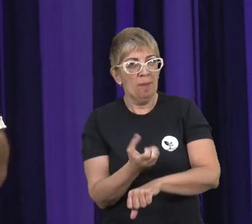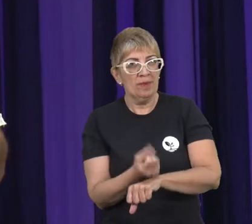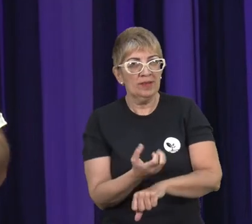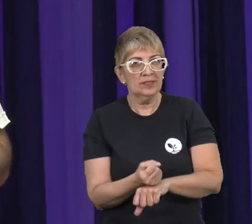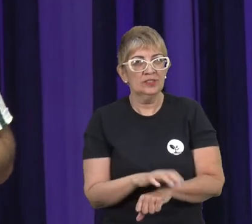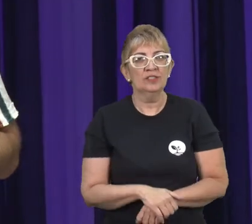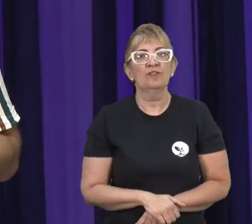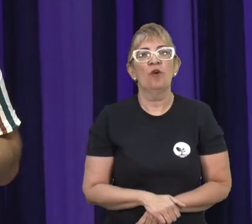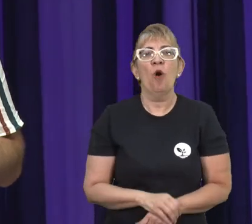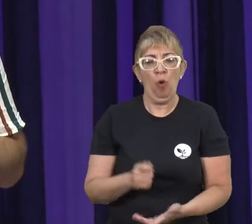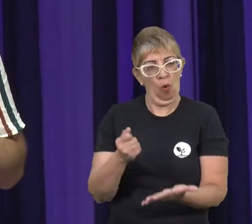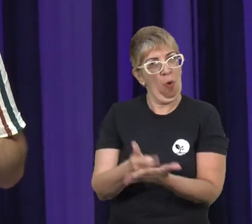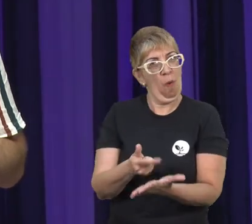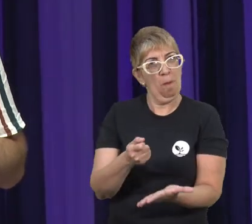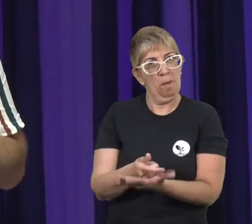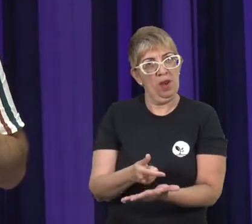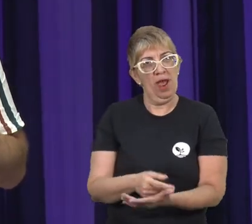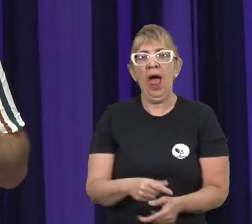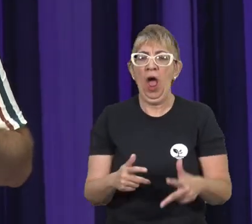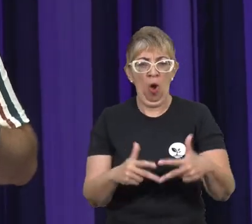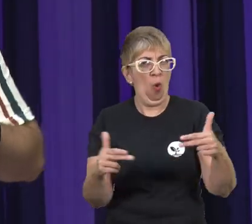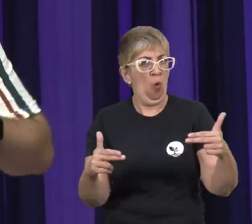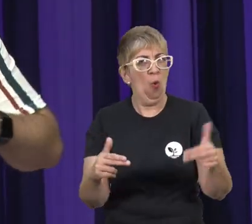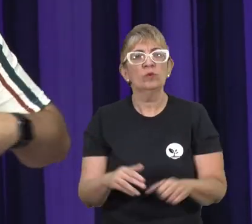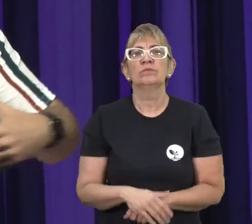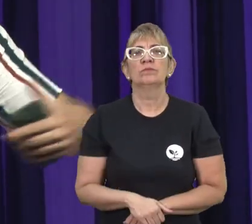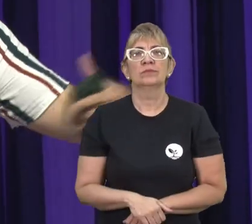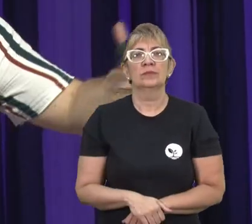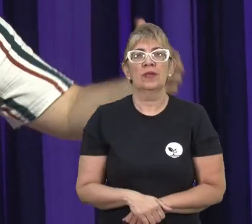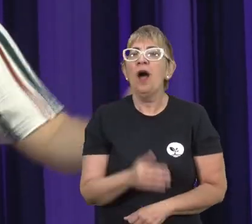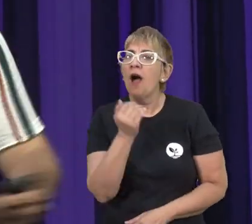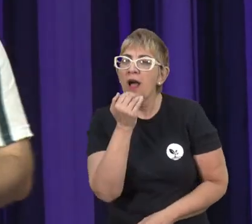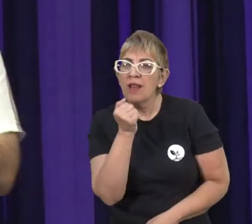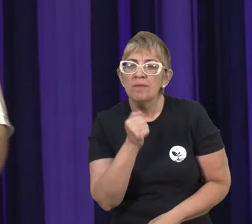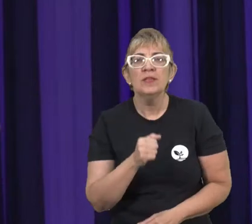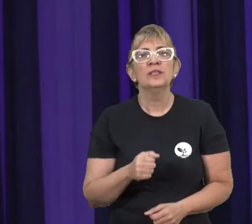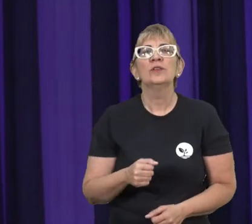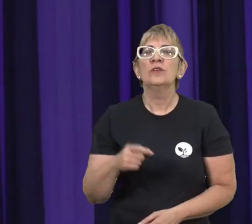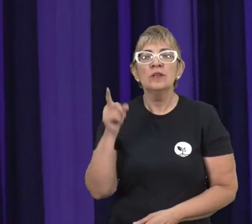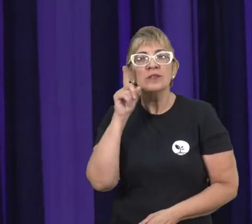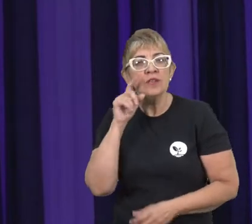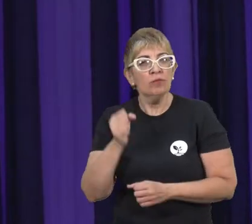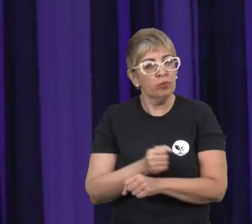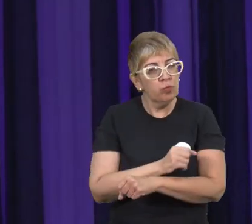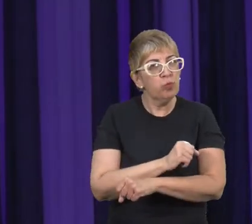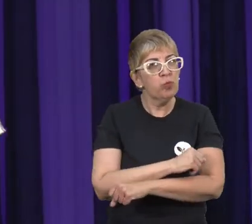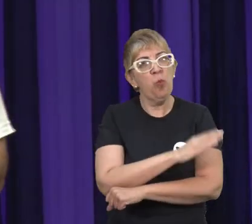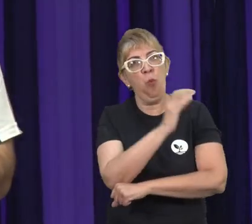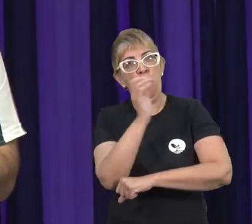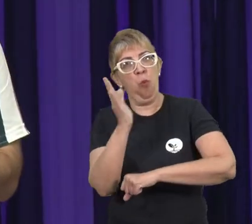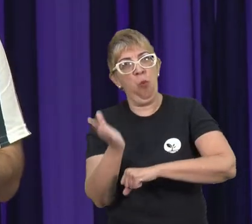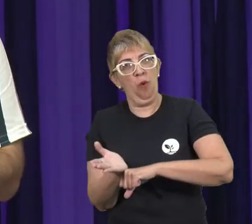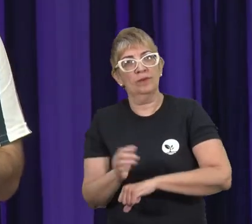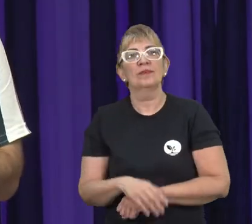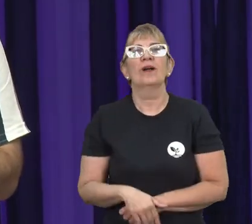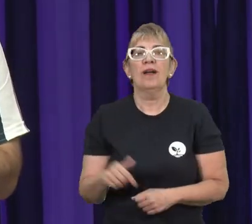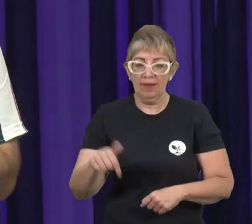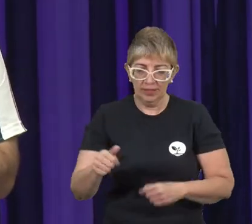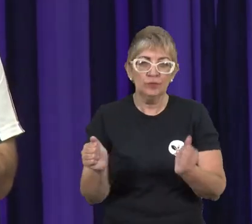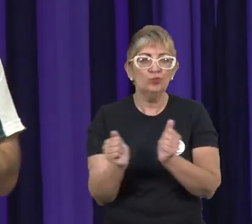oportunidade de você comprar alguns alimentos, então, para você passar o dia aqui conosco. Então, isso já está aberto no